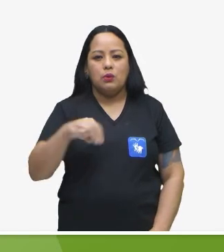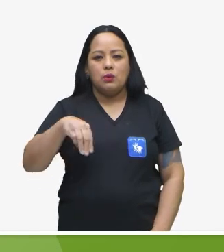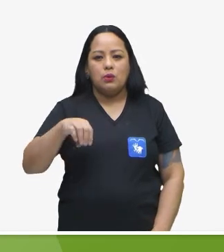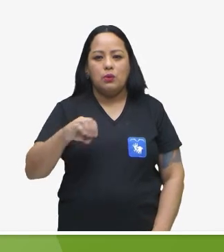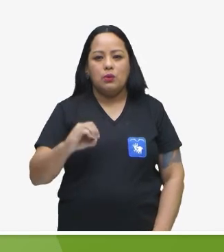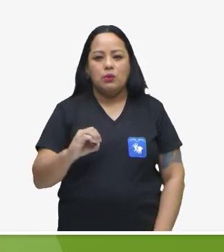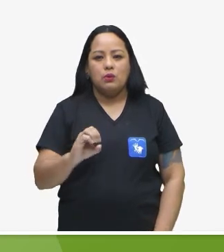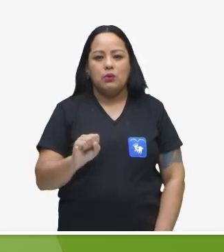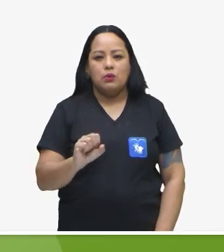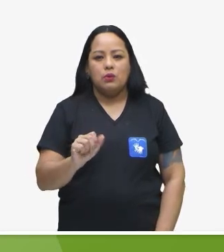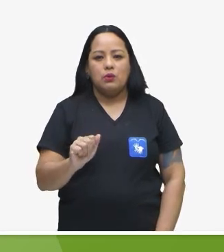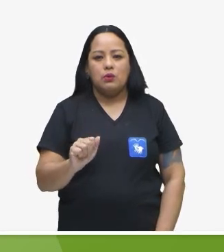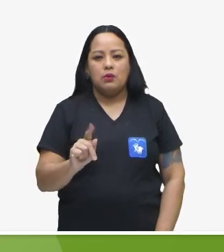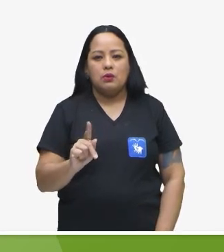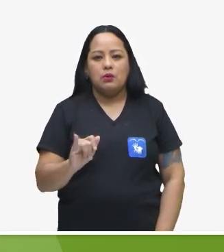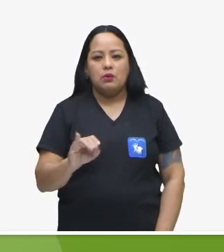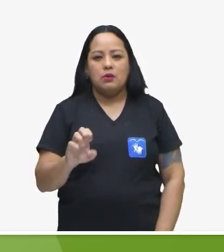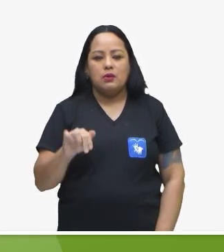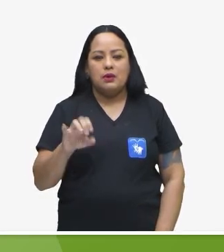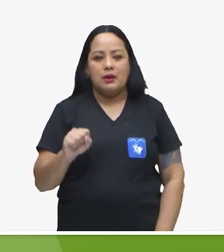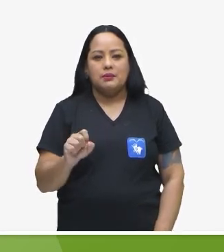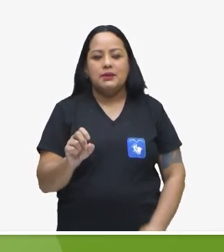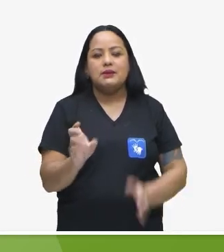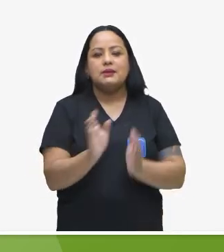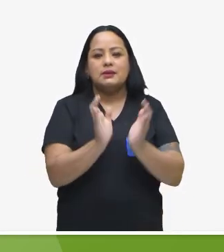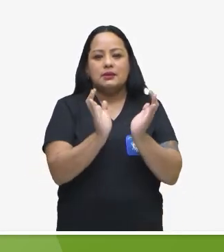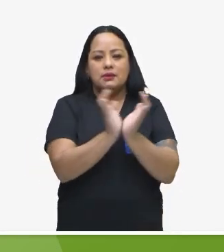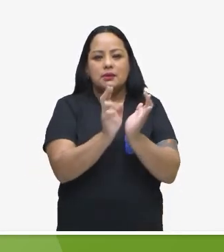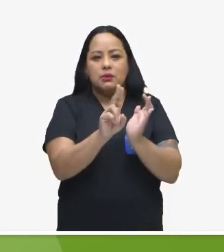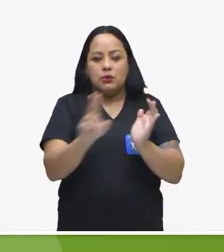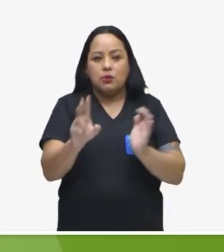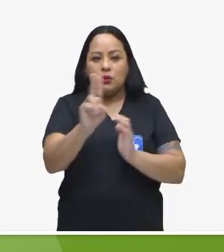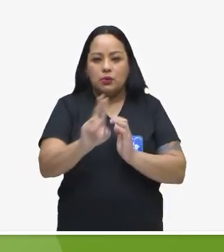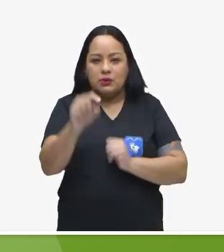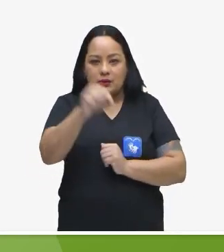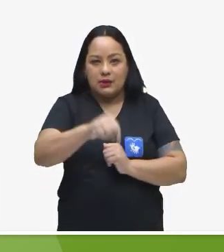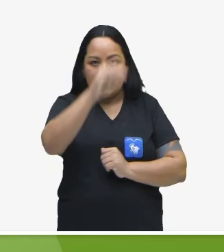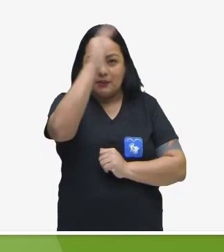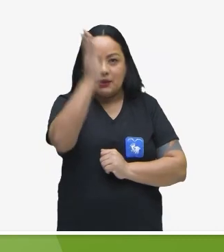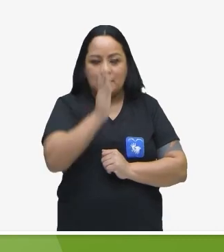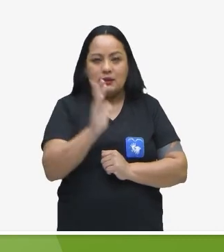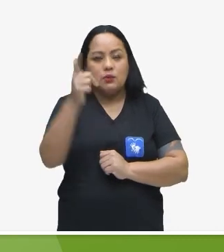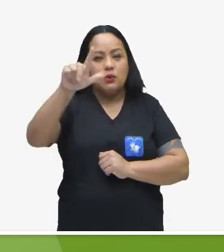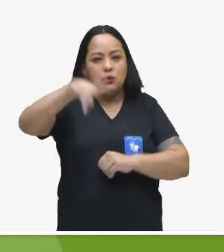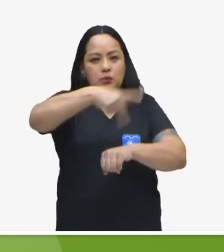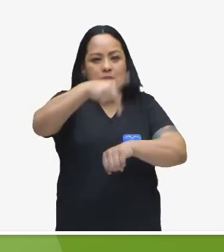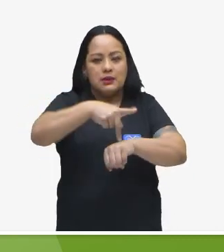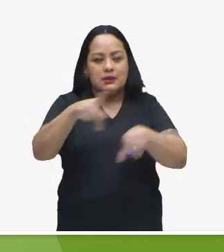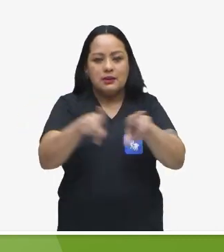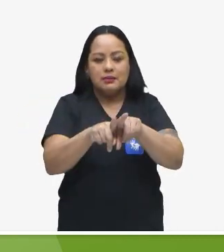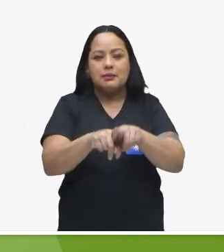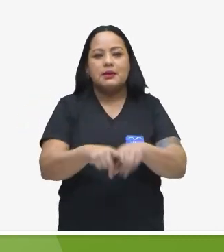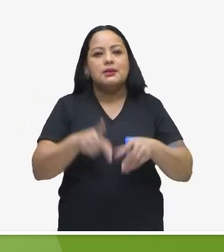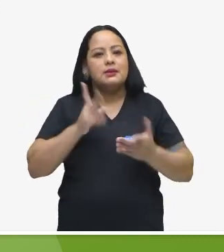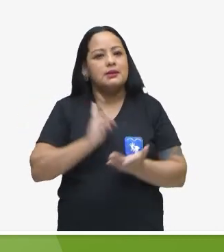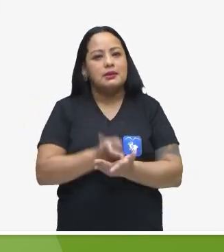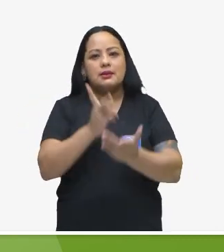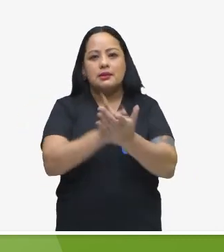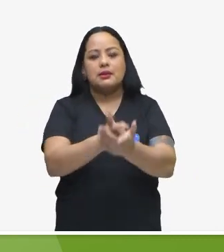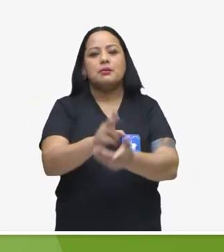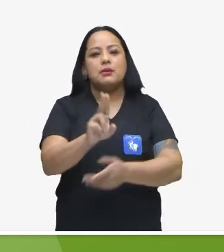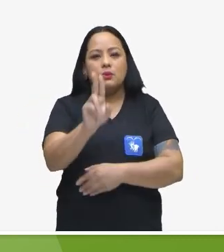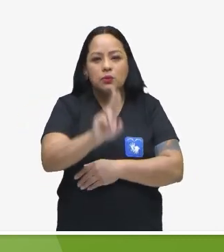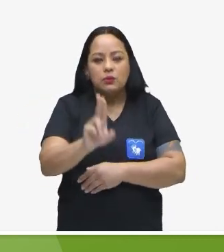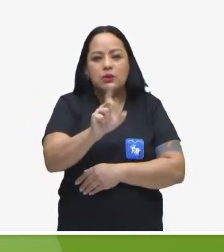Esse nome é utilizado, essa classificação é utilizada aqui, em outros países também, com línguas diferentes, mas sempre é utilizado dessa forma